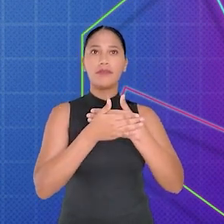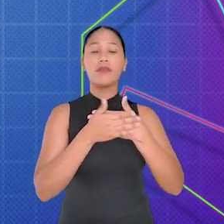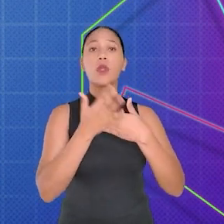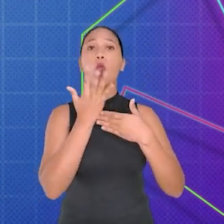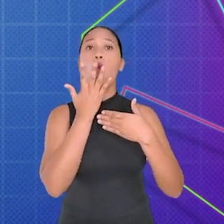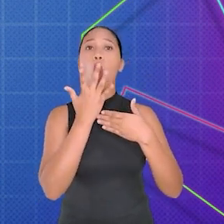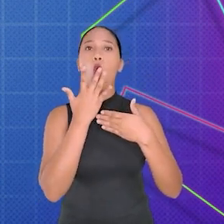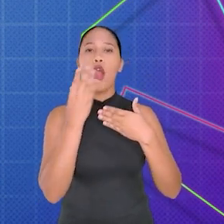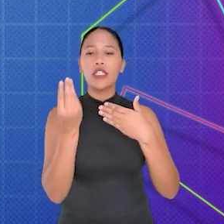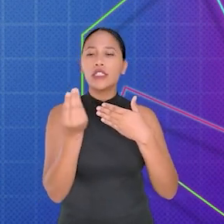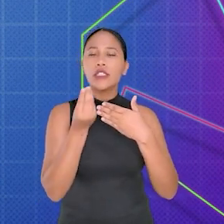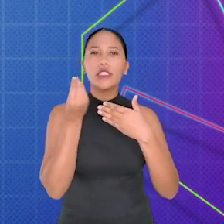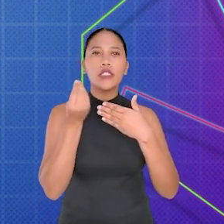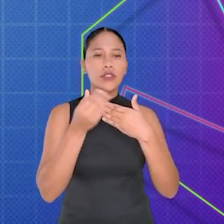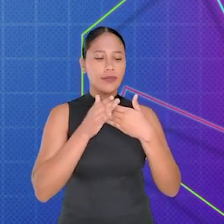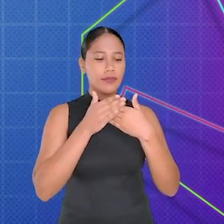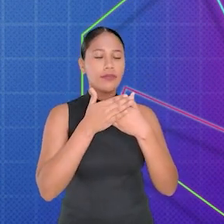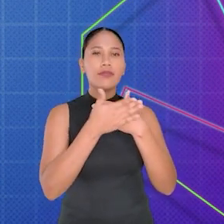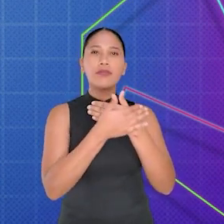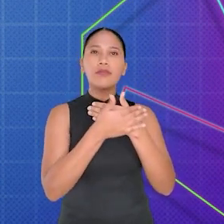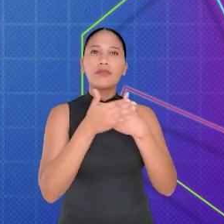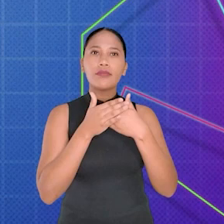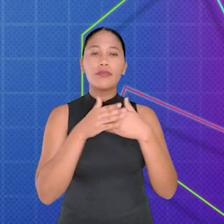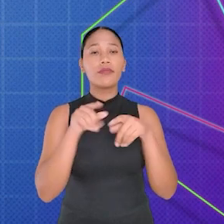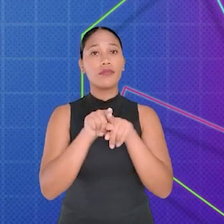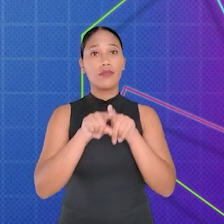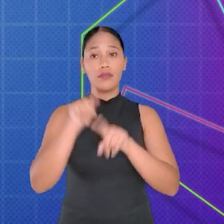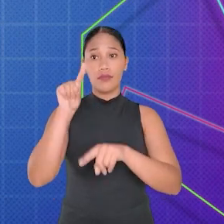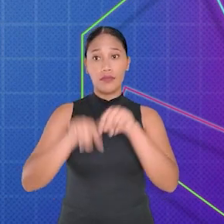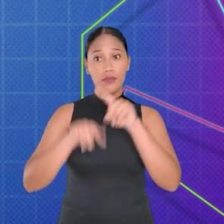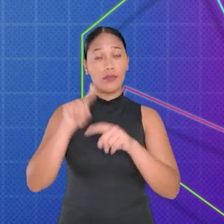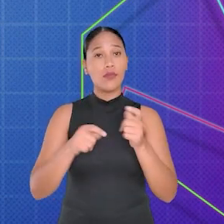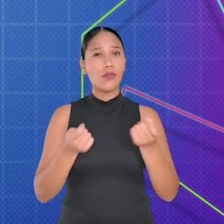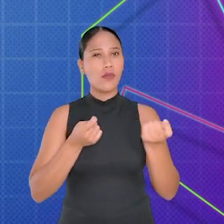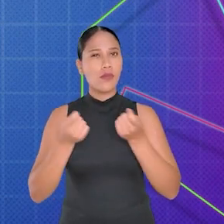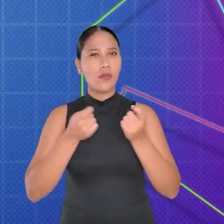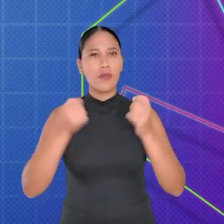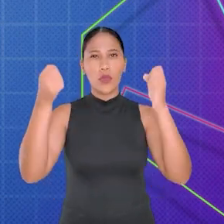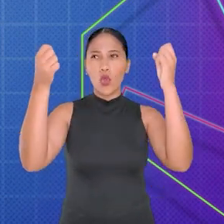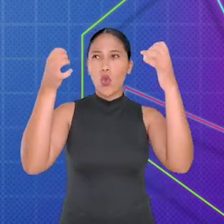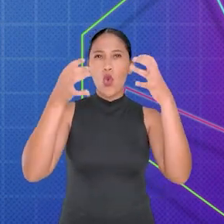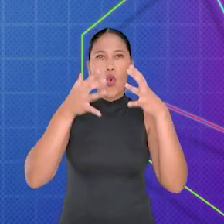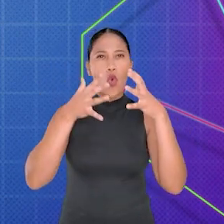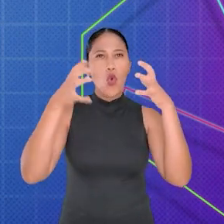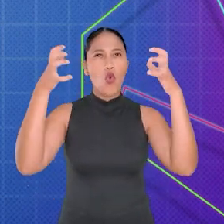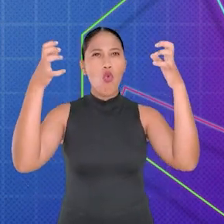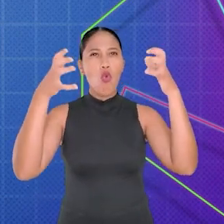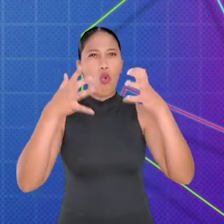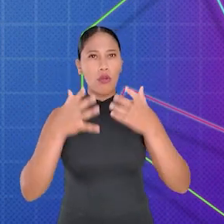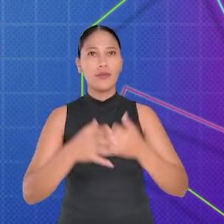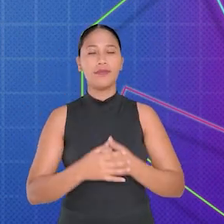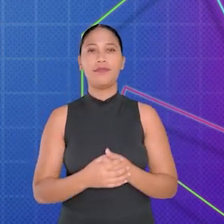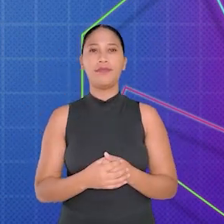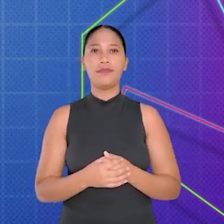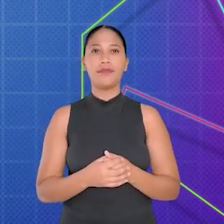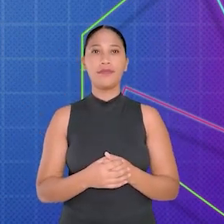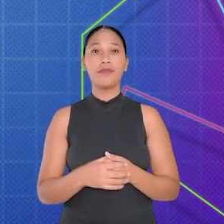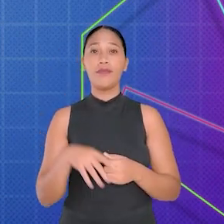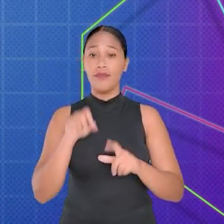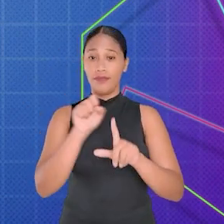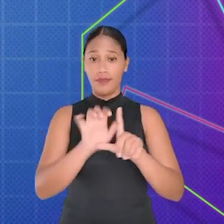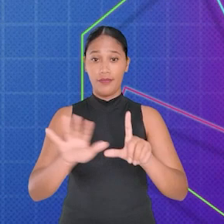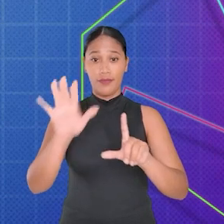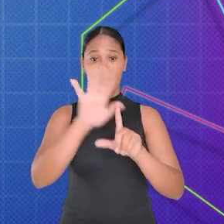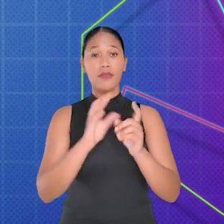controlam como a luz interage com a superfície do objeto. O Blender oferece uma ampla variedade de texturas e materiais pré-definidos,